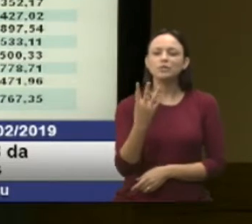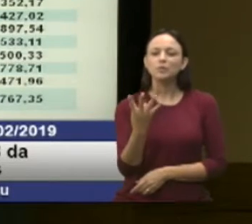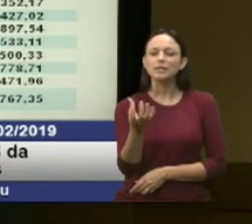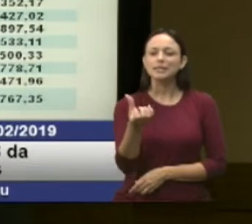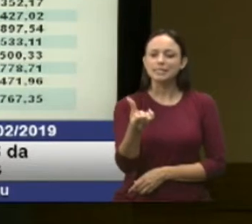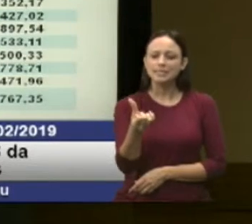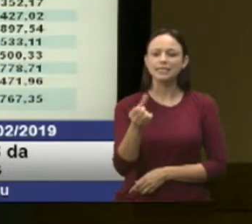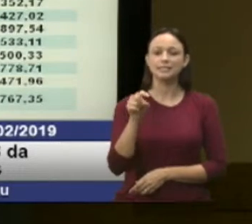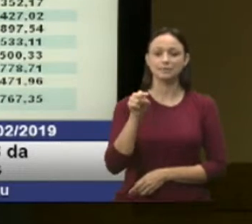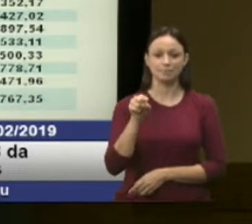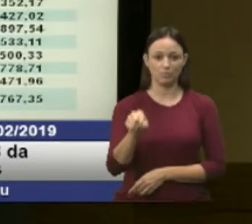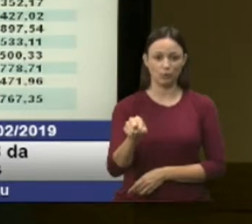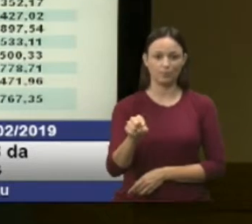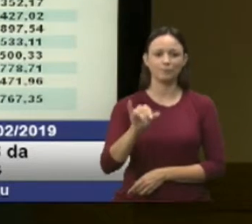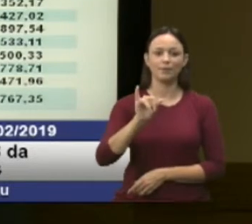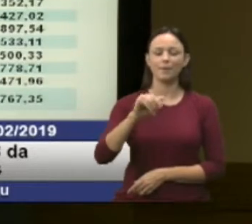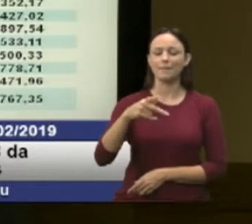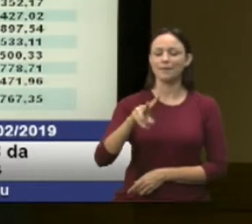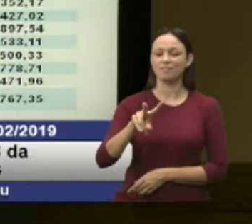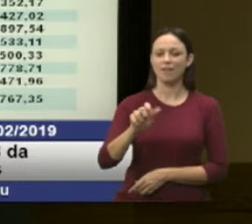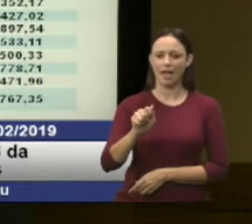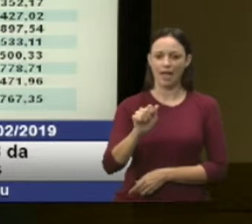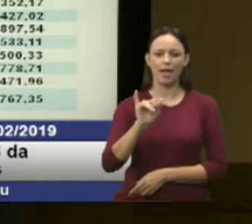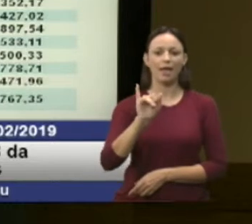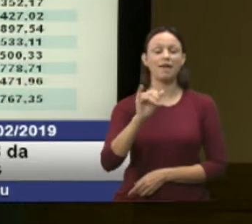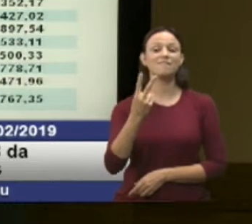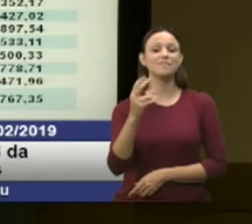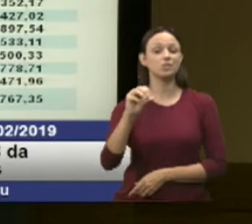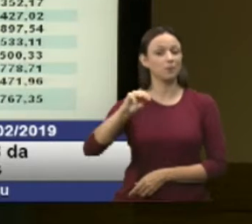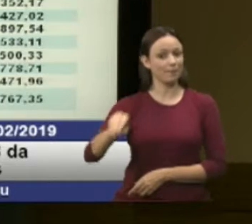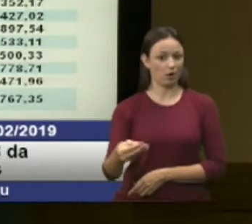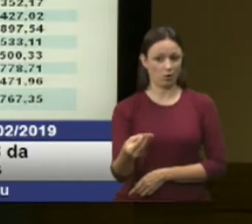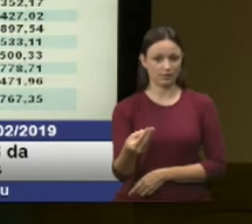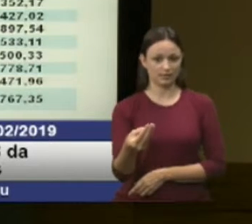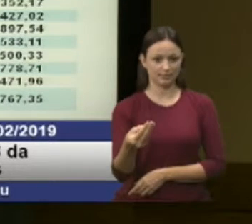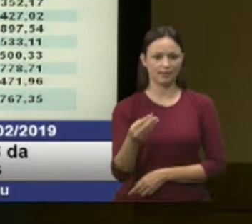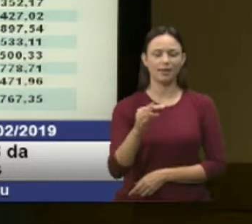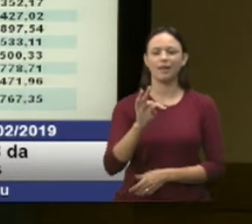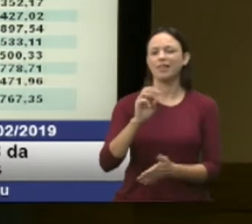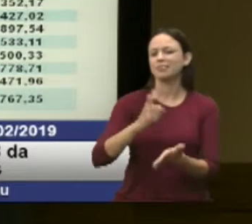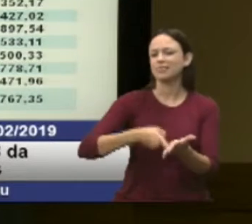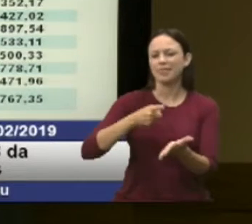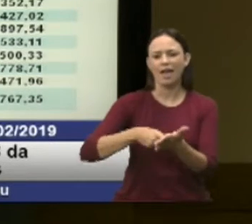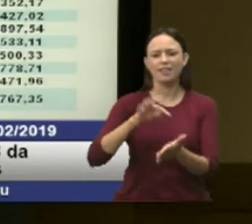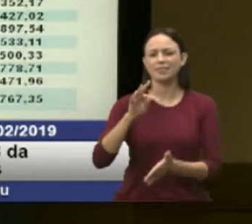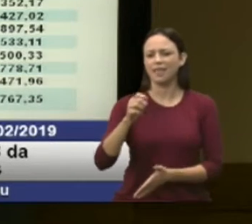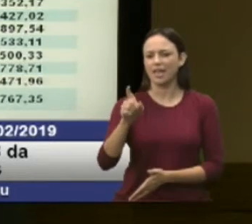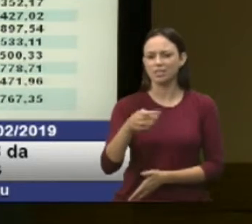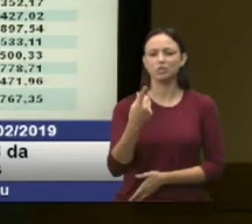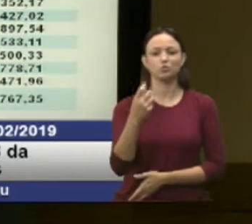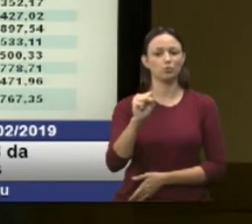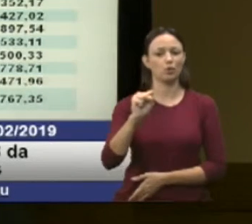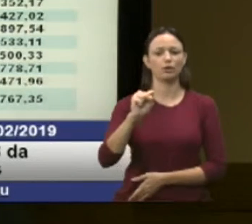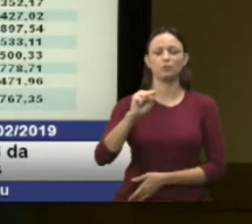mil, o IPVA, 20 milhões, taxas, 18 milhões,